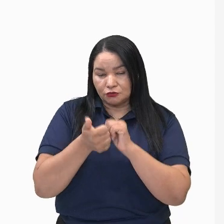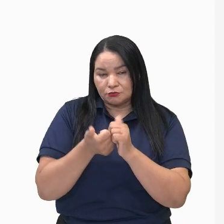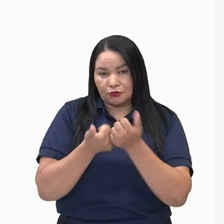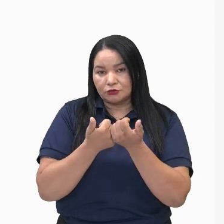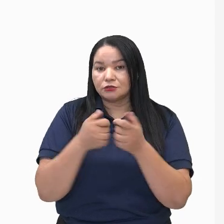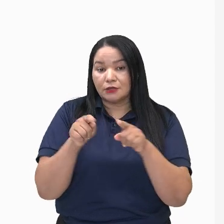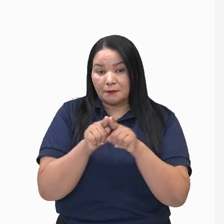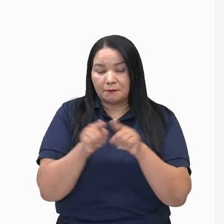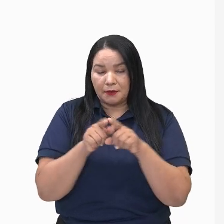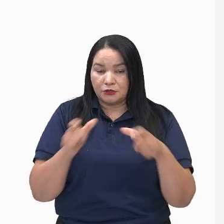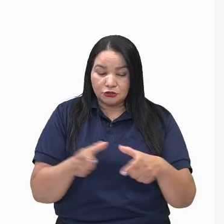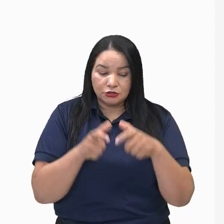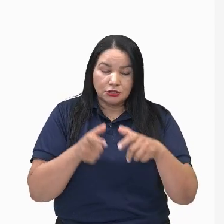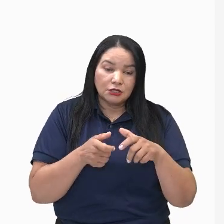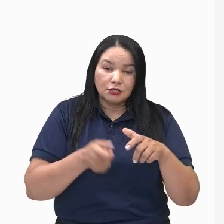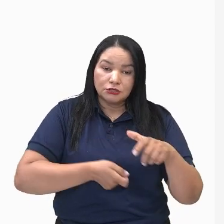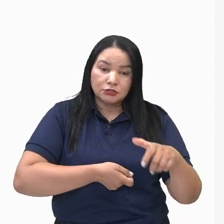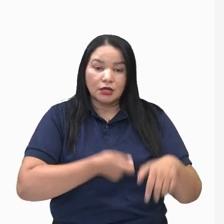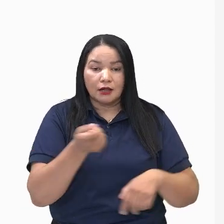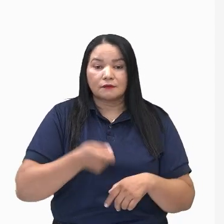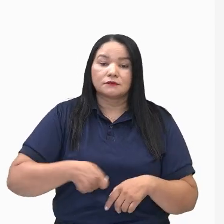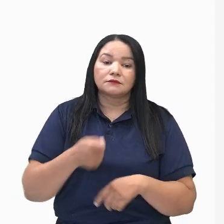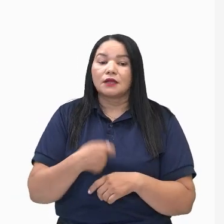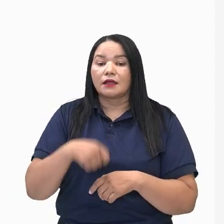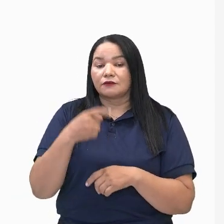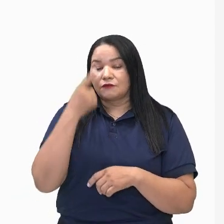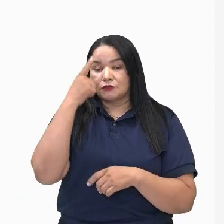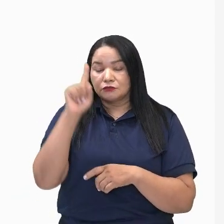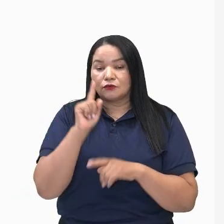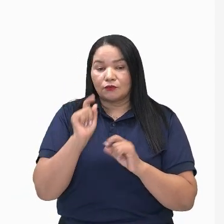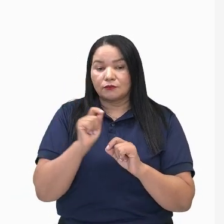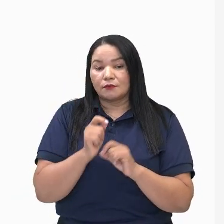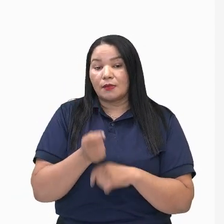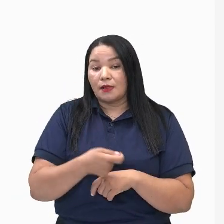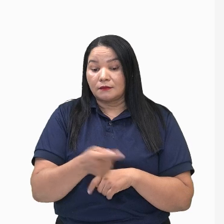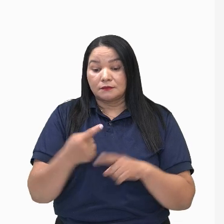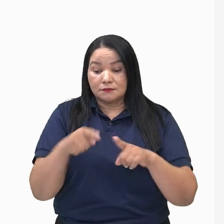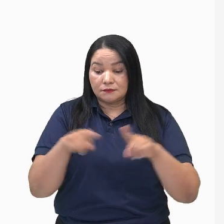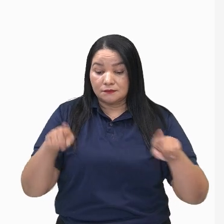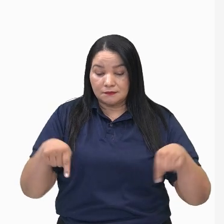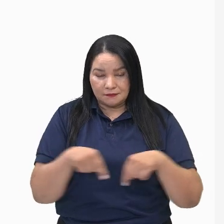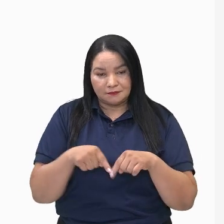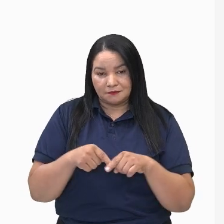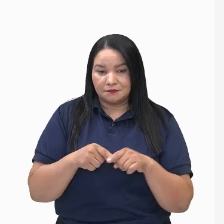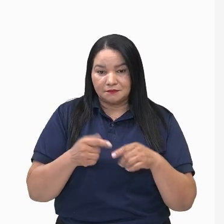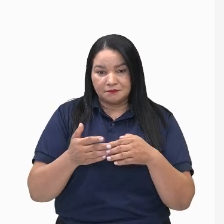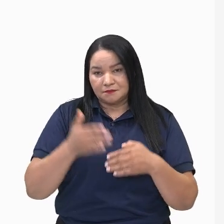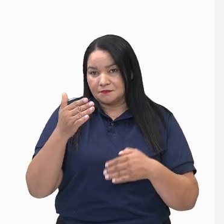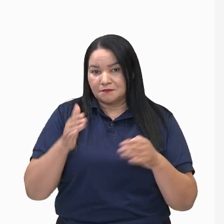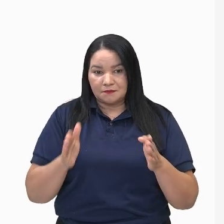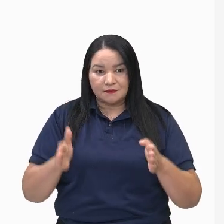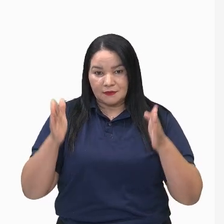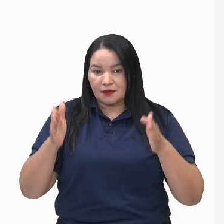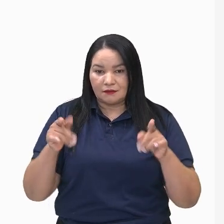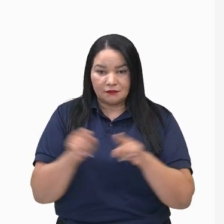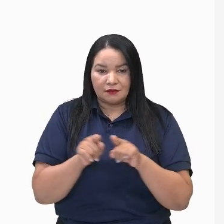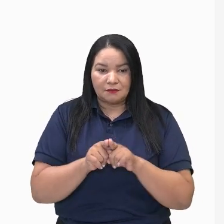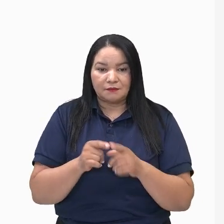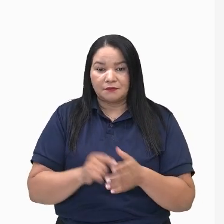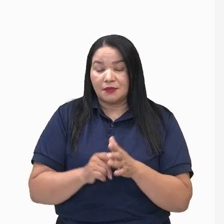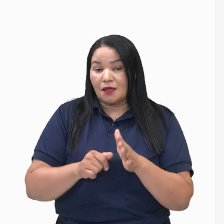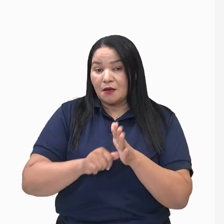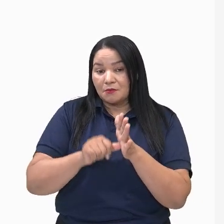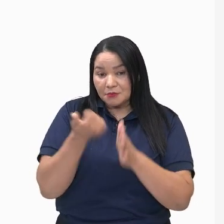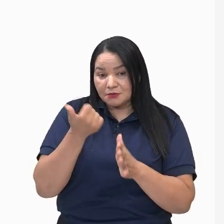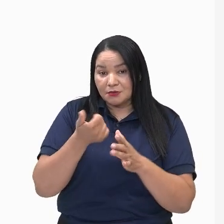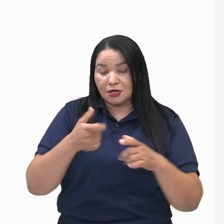ele inventou o racquetball como uma maneira de ser jogado dentro de uma quadra fechada. Ele desenhou a primeira raquete